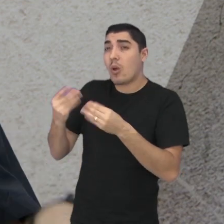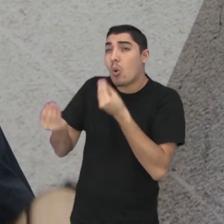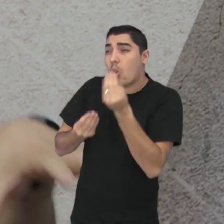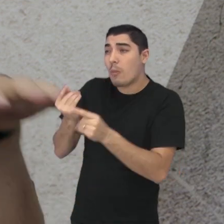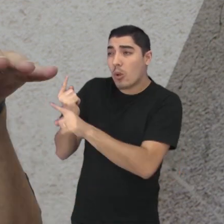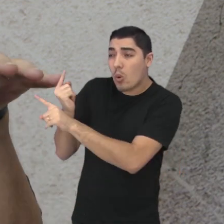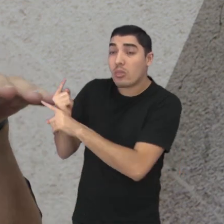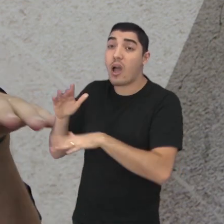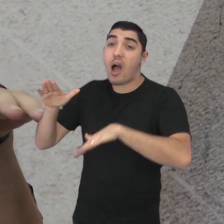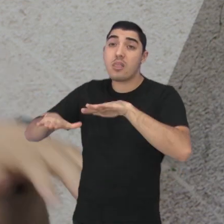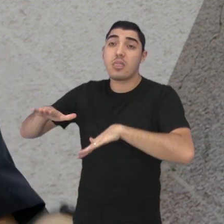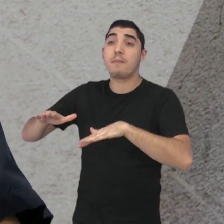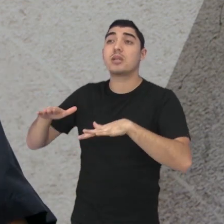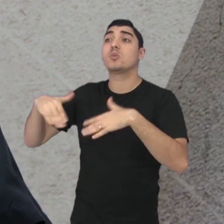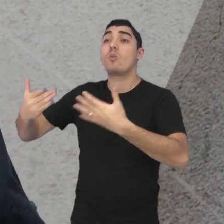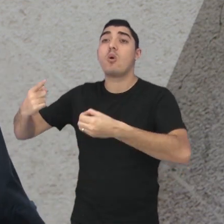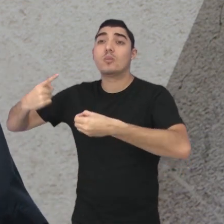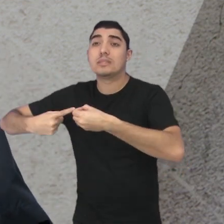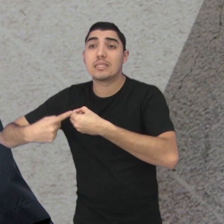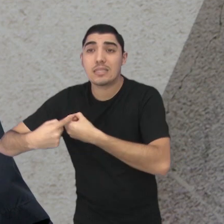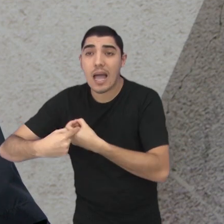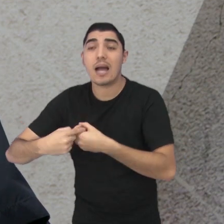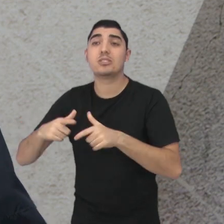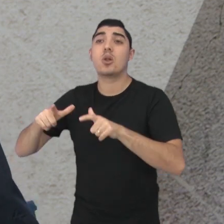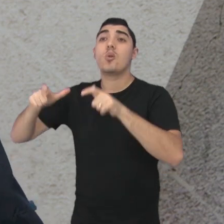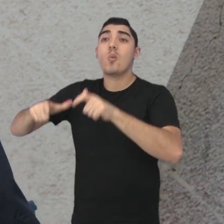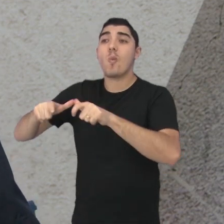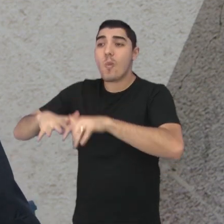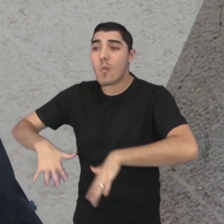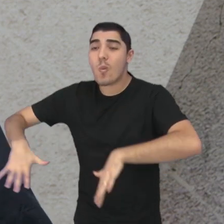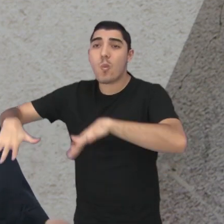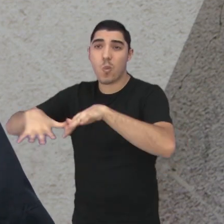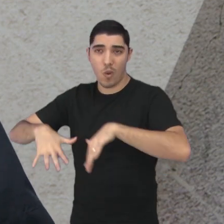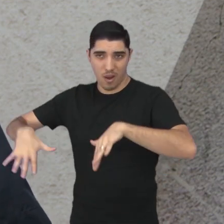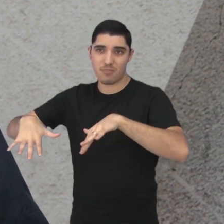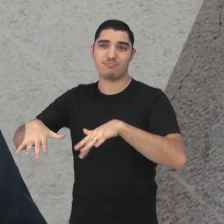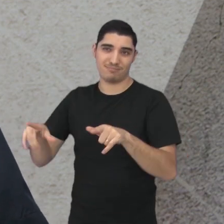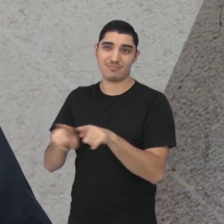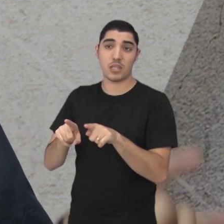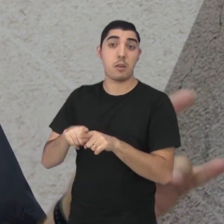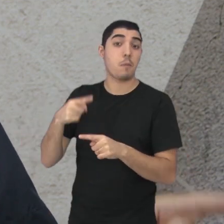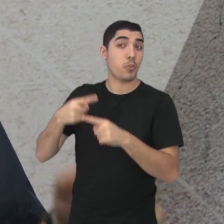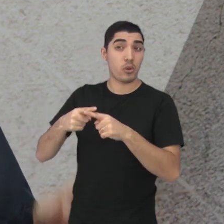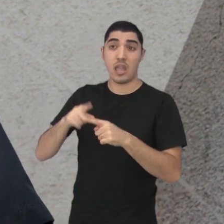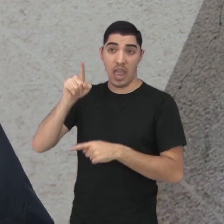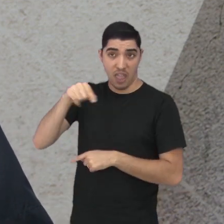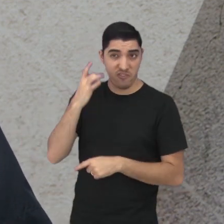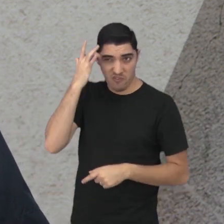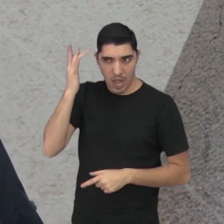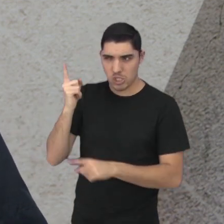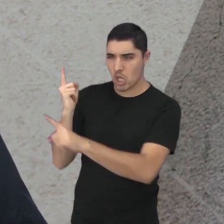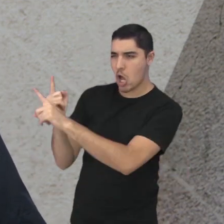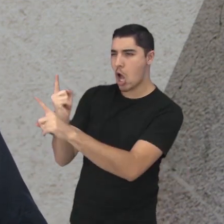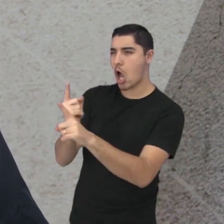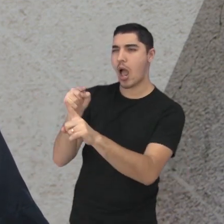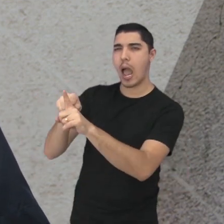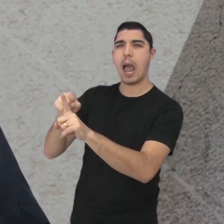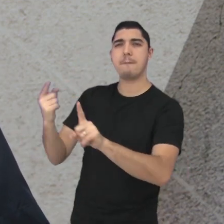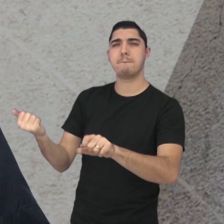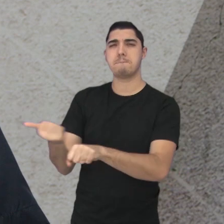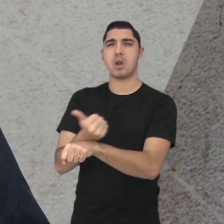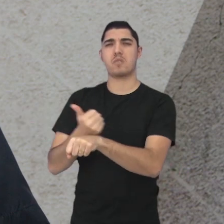da cidade, é uma necessidade da região onde nós estamos hoje localizados para as empresas de desenvolvimento de jogos, porque nós não encontramos, por exemplo, profissionais